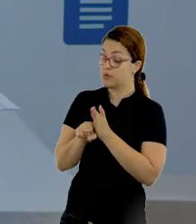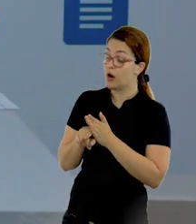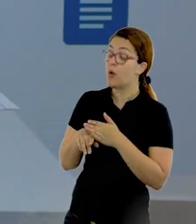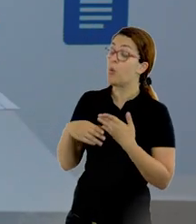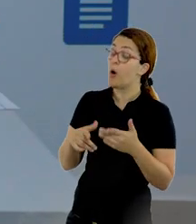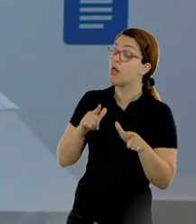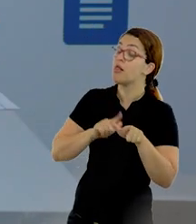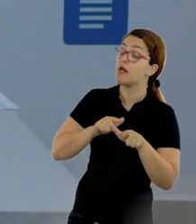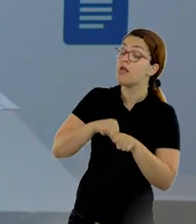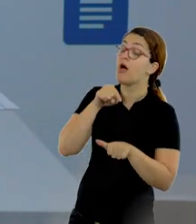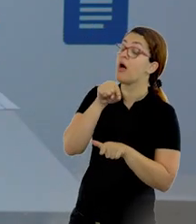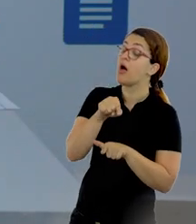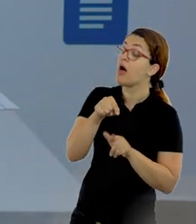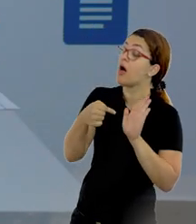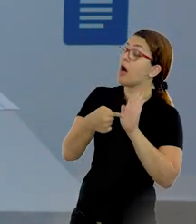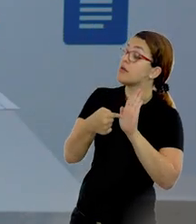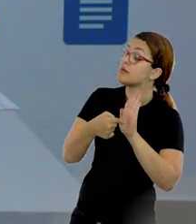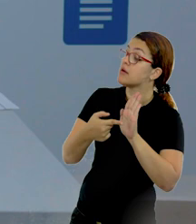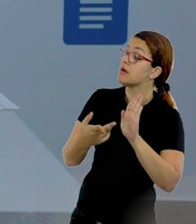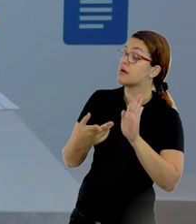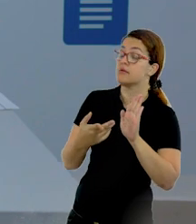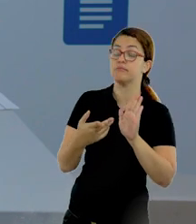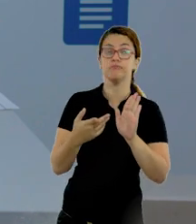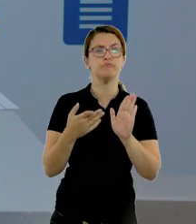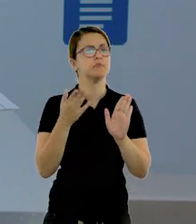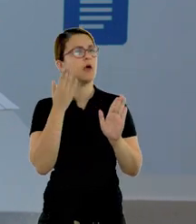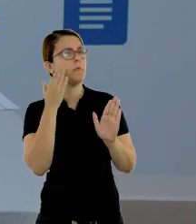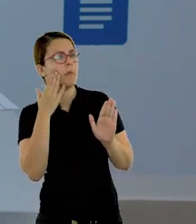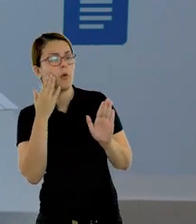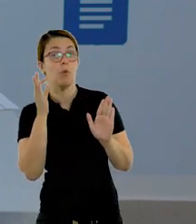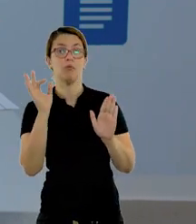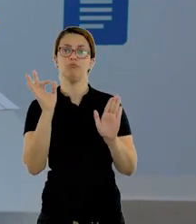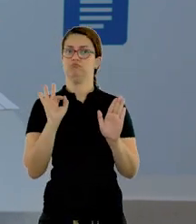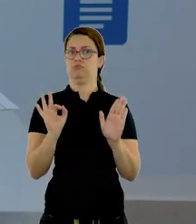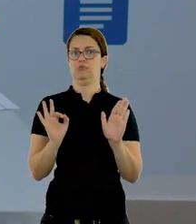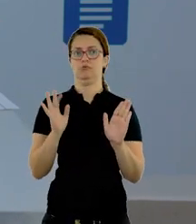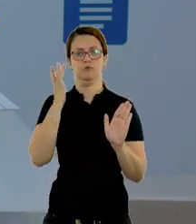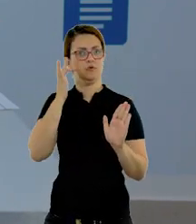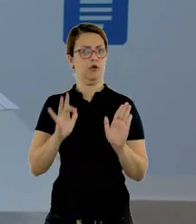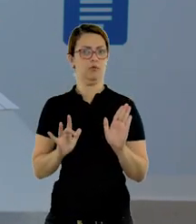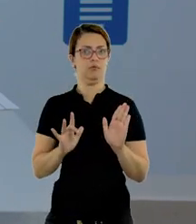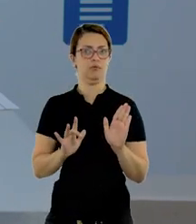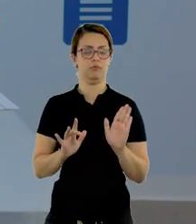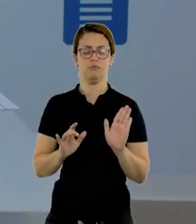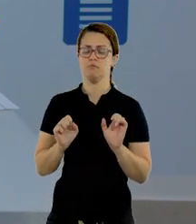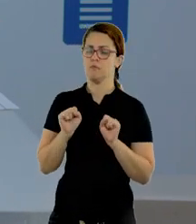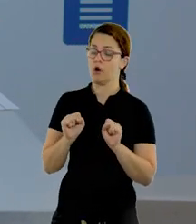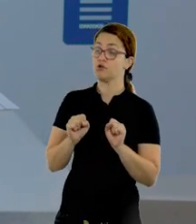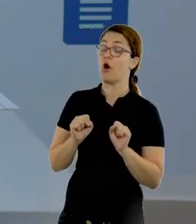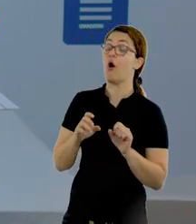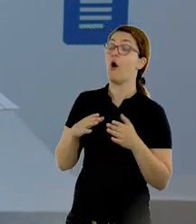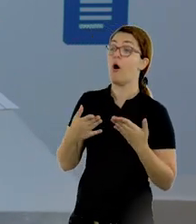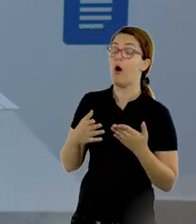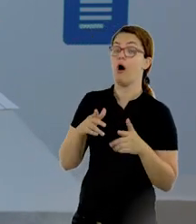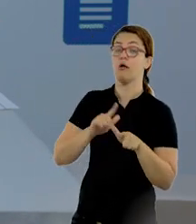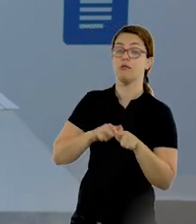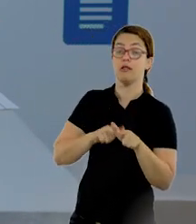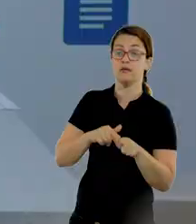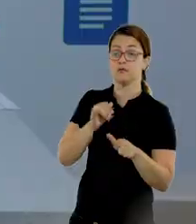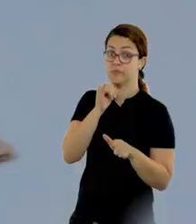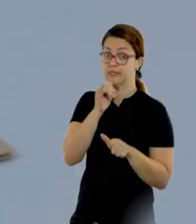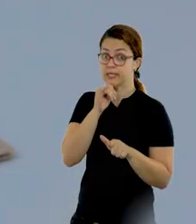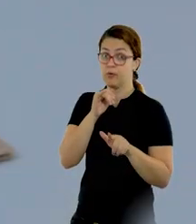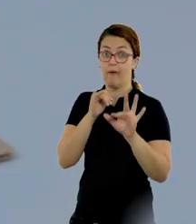Então perguntar, que letra é essa? Aí a criança pode saber ou não. O pai pode falar o nome da